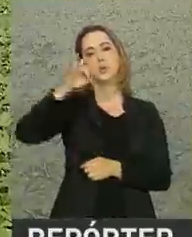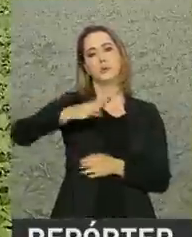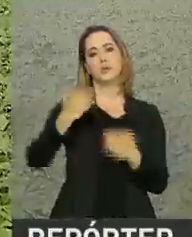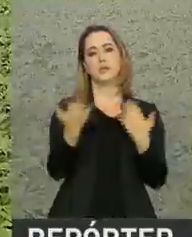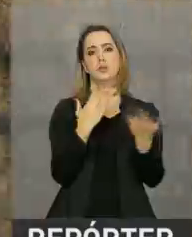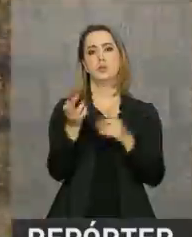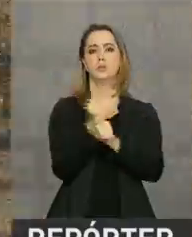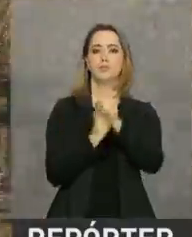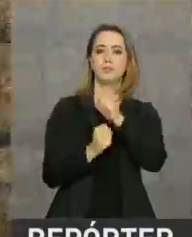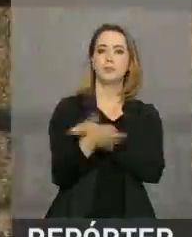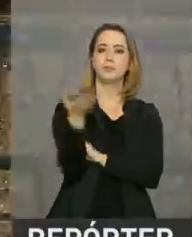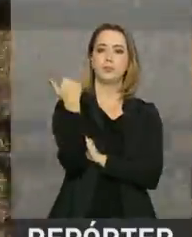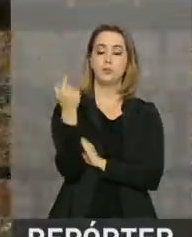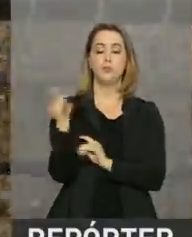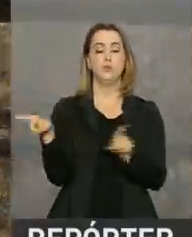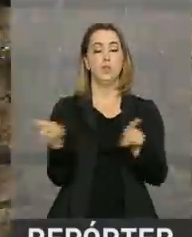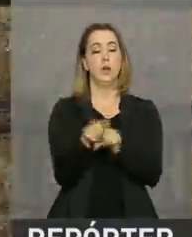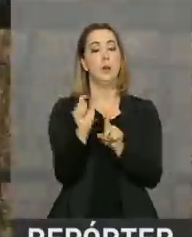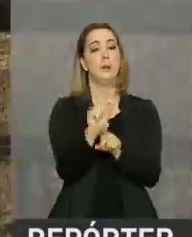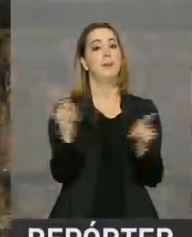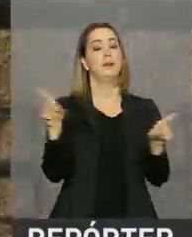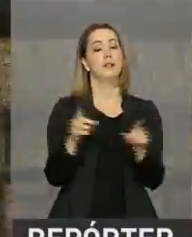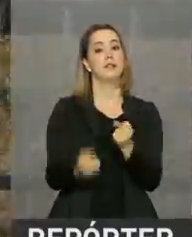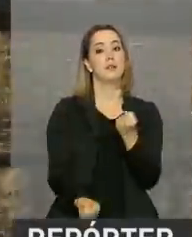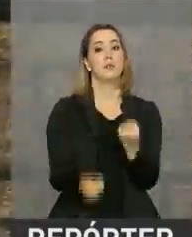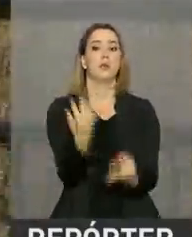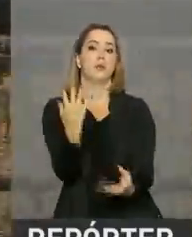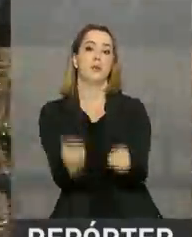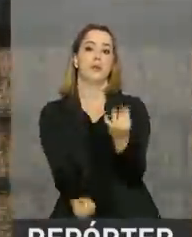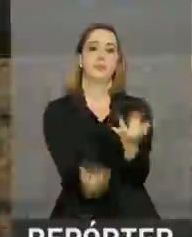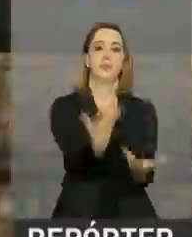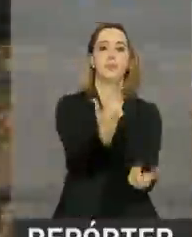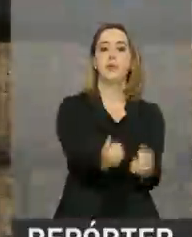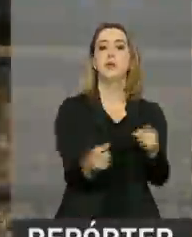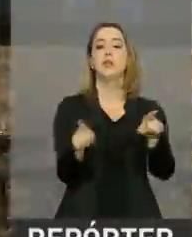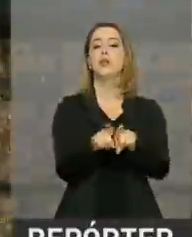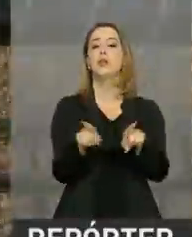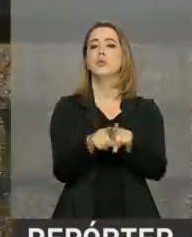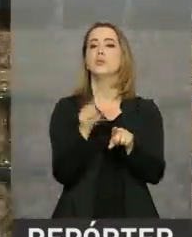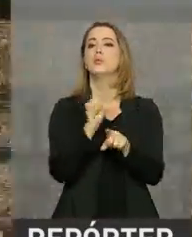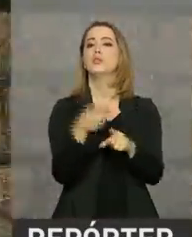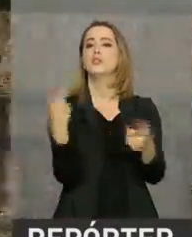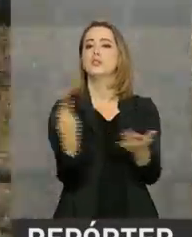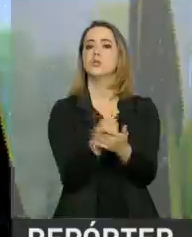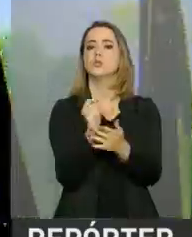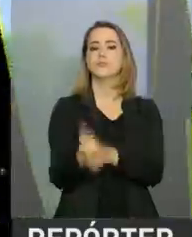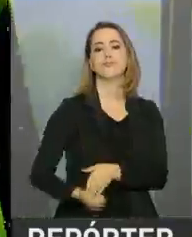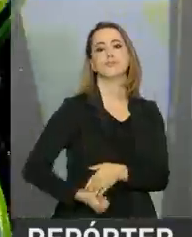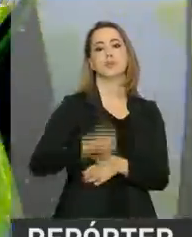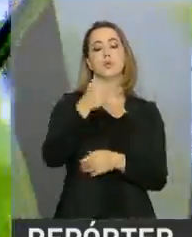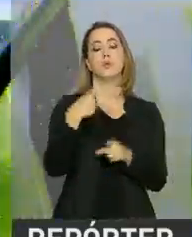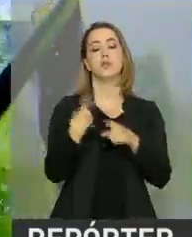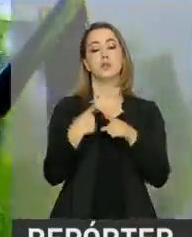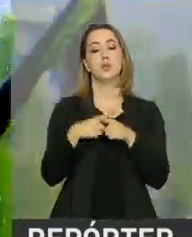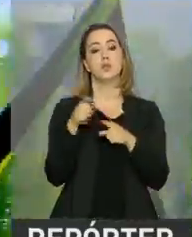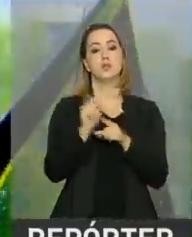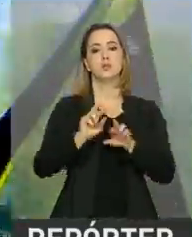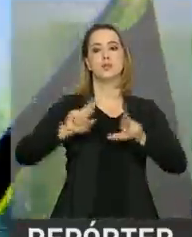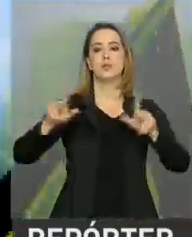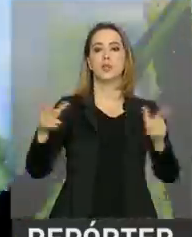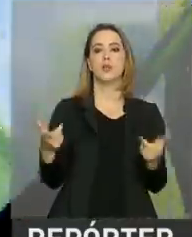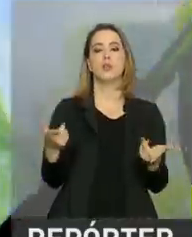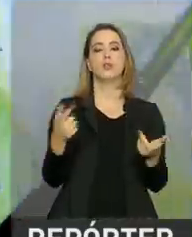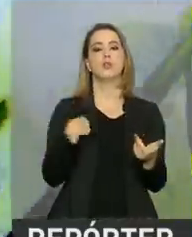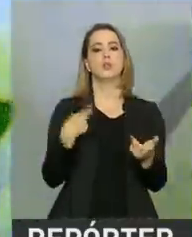safra anterior mas o crescimento da produção se dá principalmente pela maior produtividade provocada por fatores